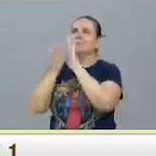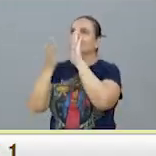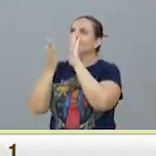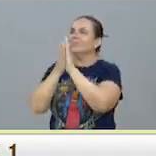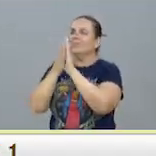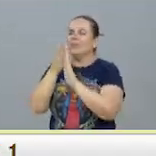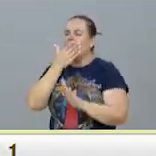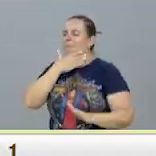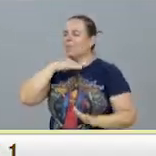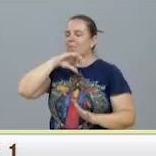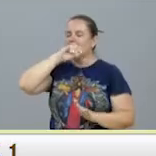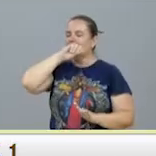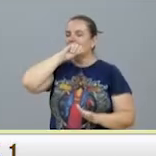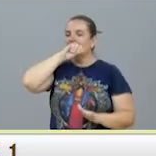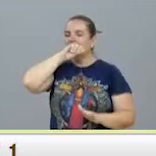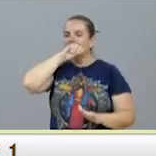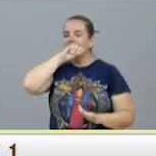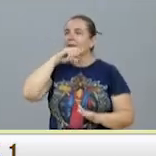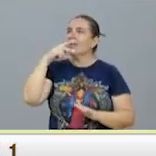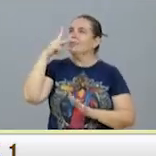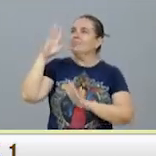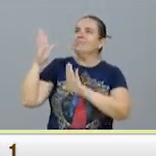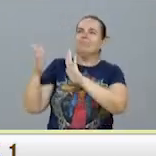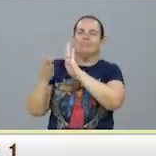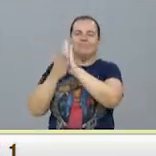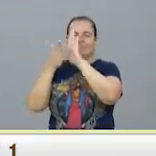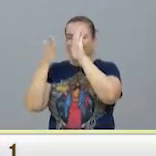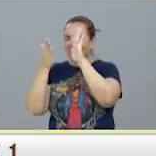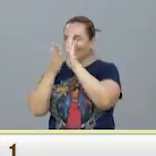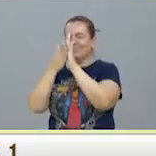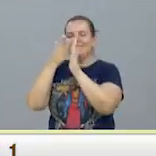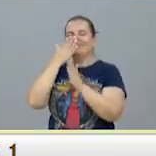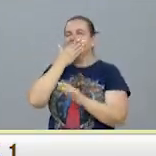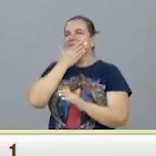Pai. Eu te exalto, Paizinho,